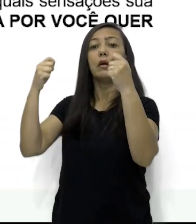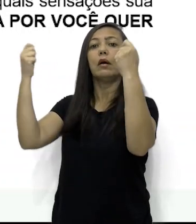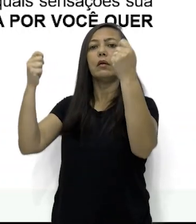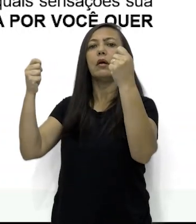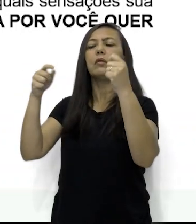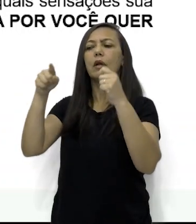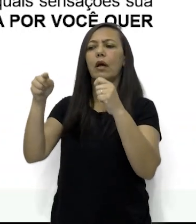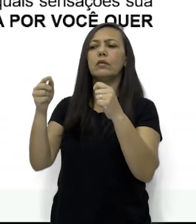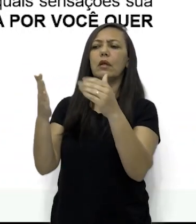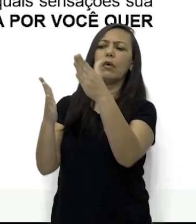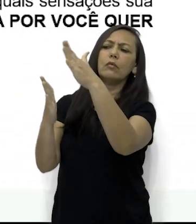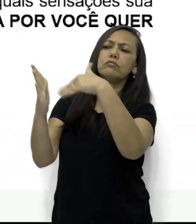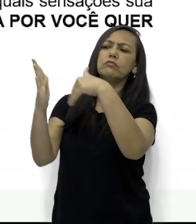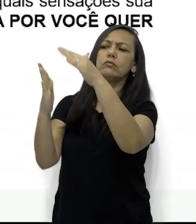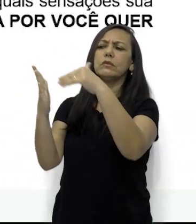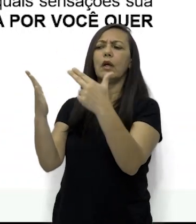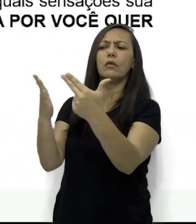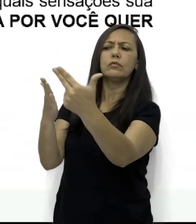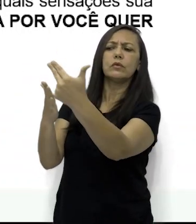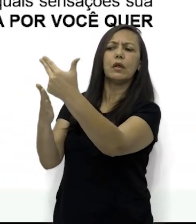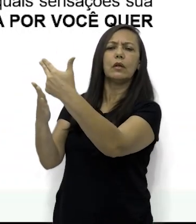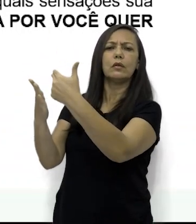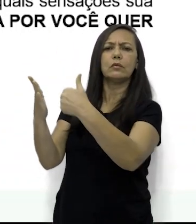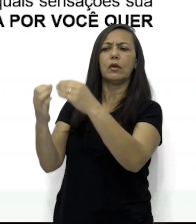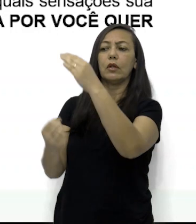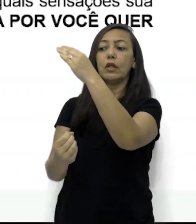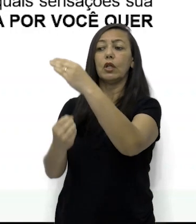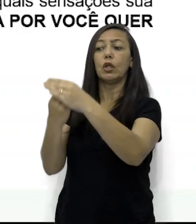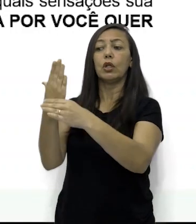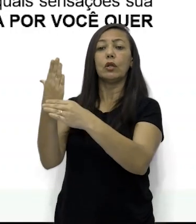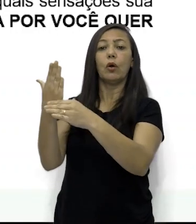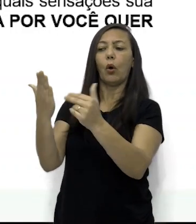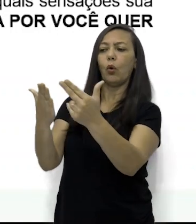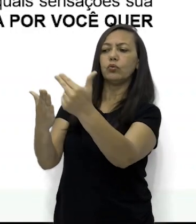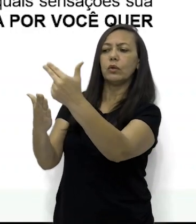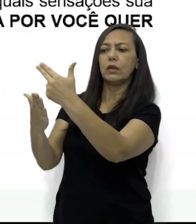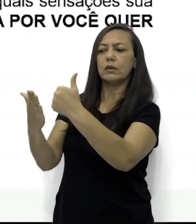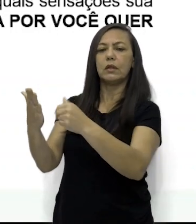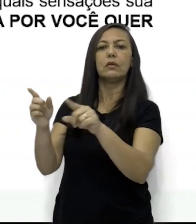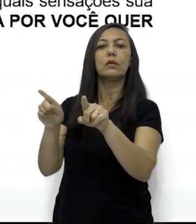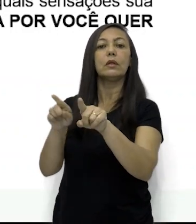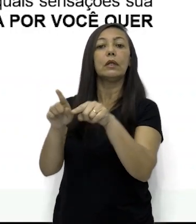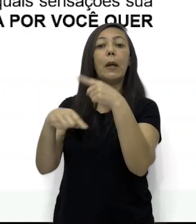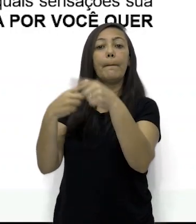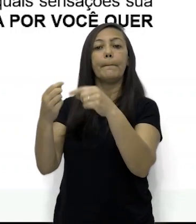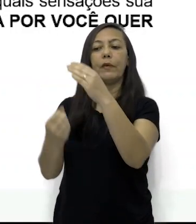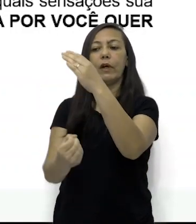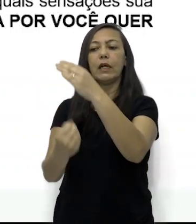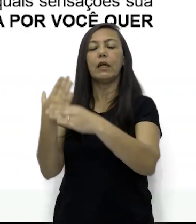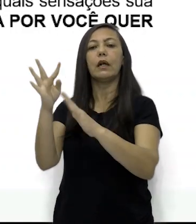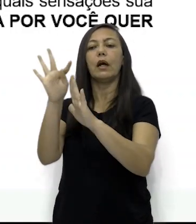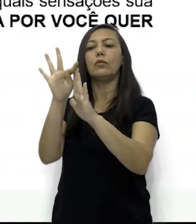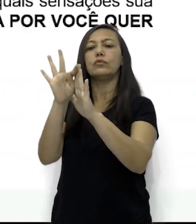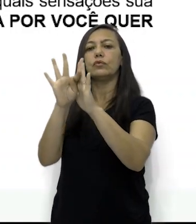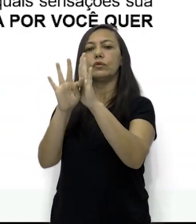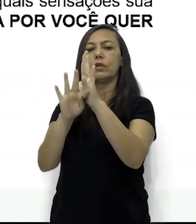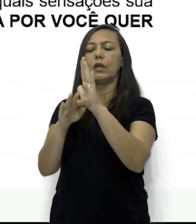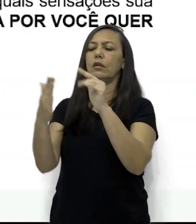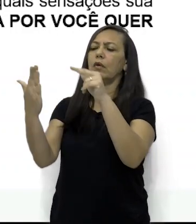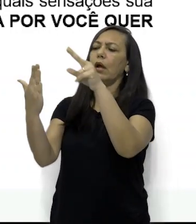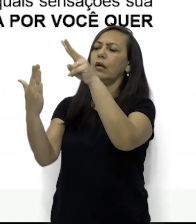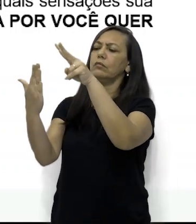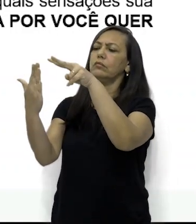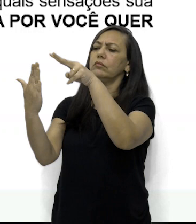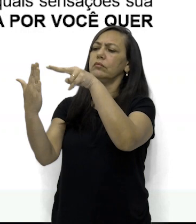obra de arte com o material que vocês já têm em casa. Após criada a obra, vocês vão fazer um texto, né, fazendo uma leitura, vocês